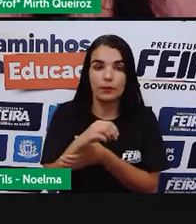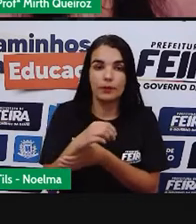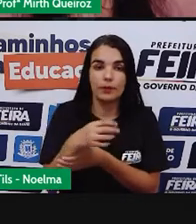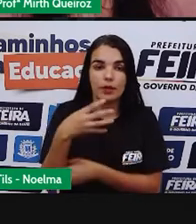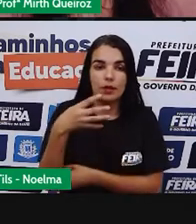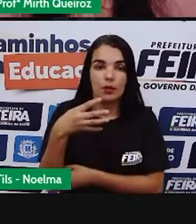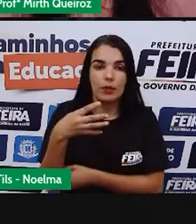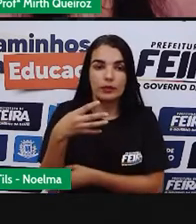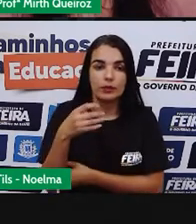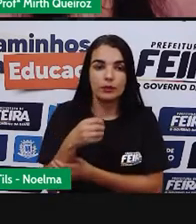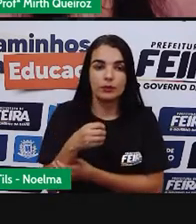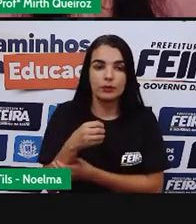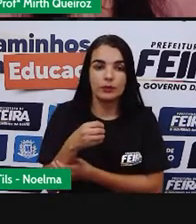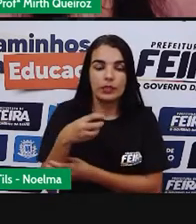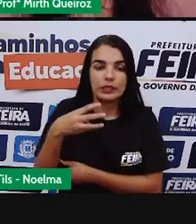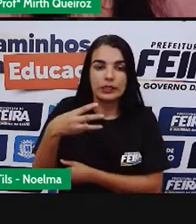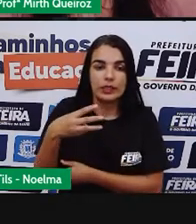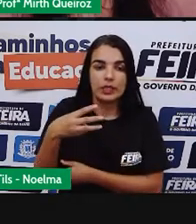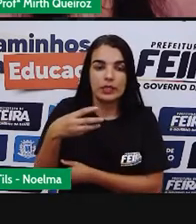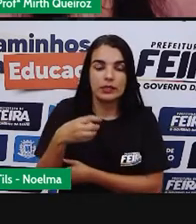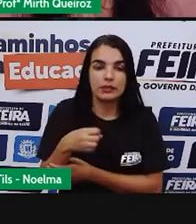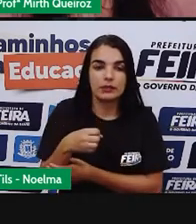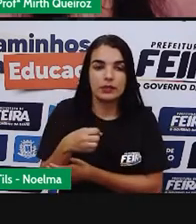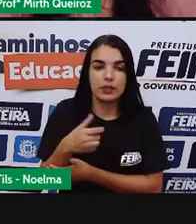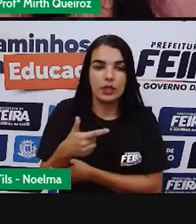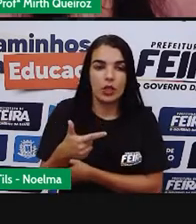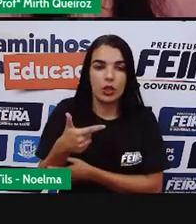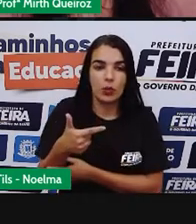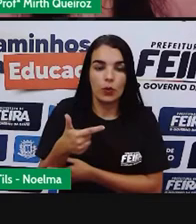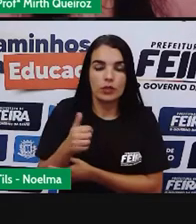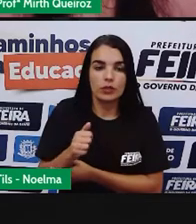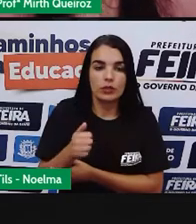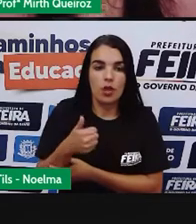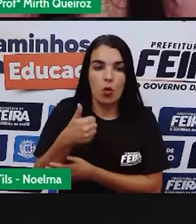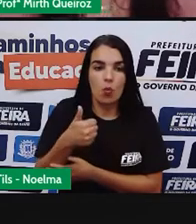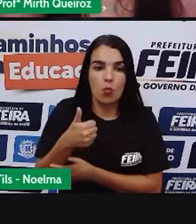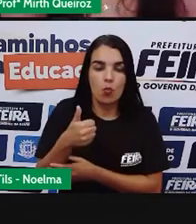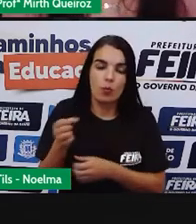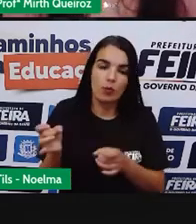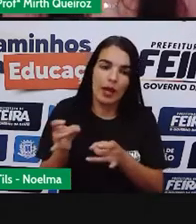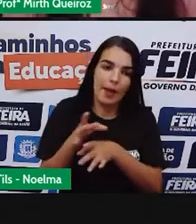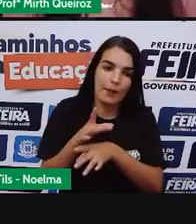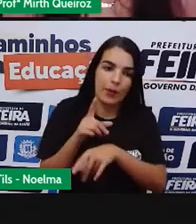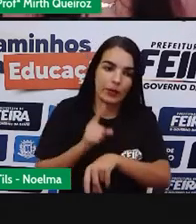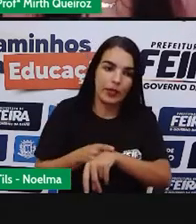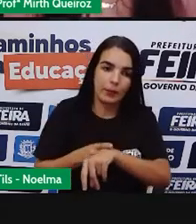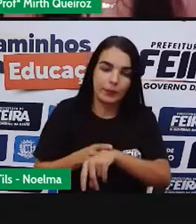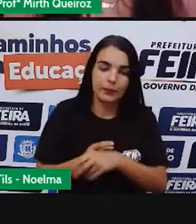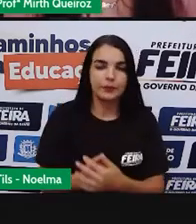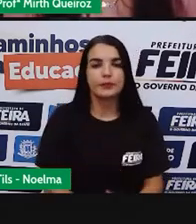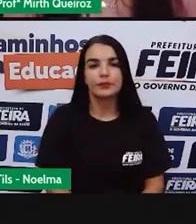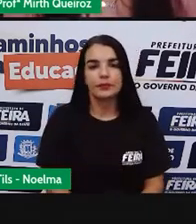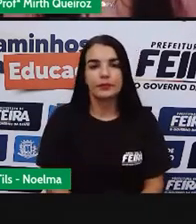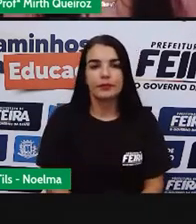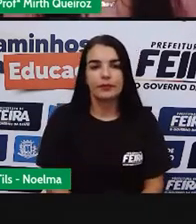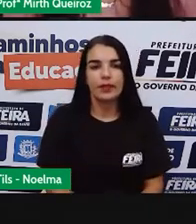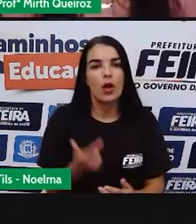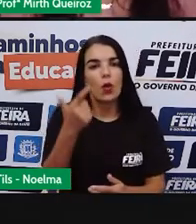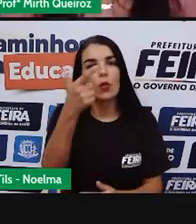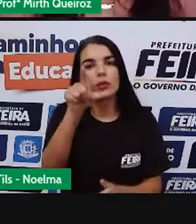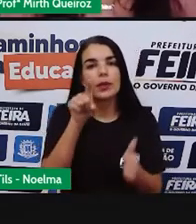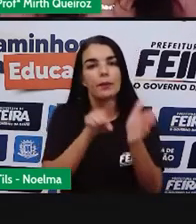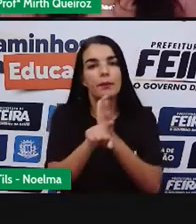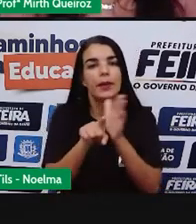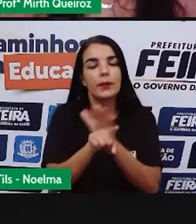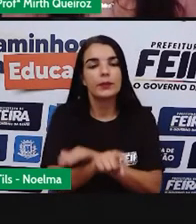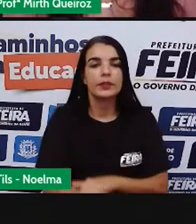Cinco, quatro, três, dois, um. Fechou o tempo. Mais